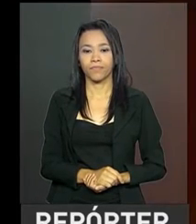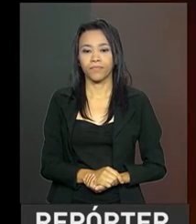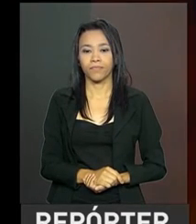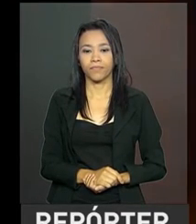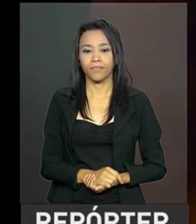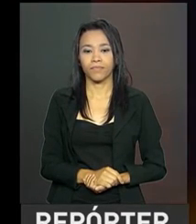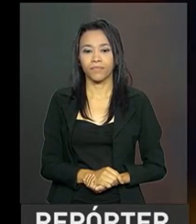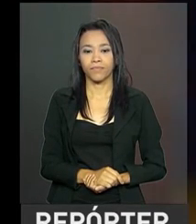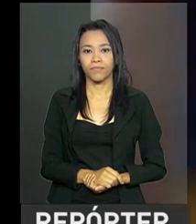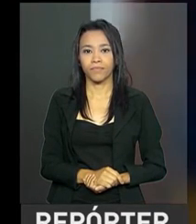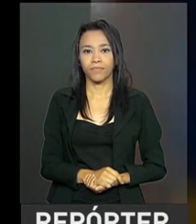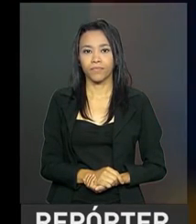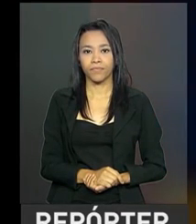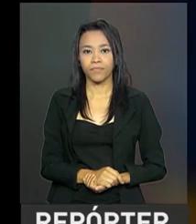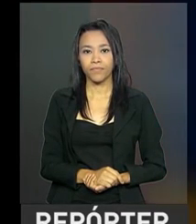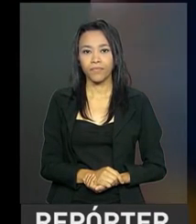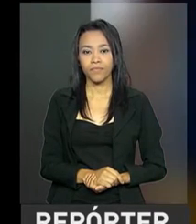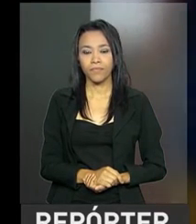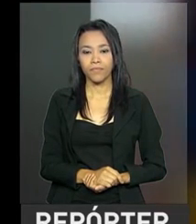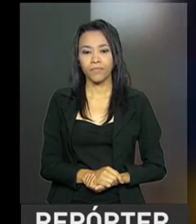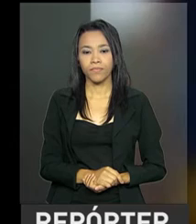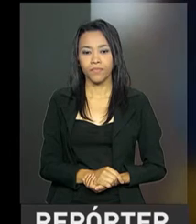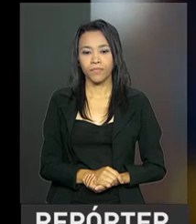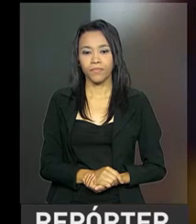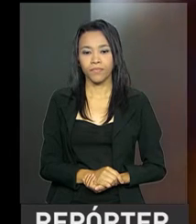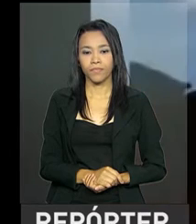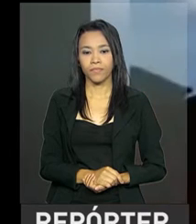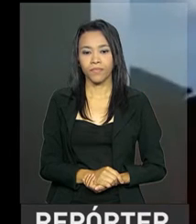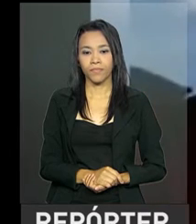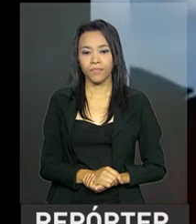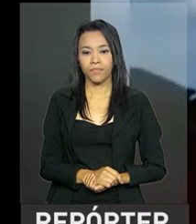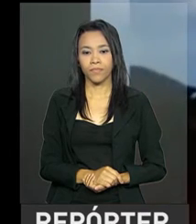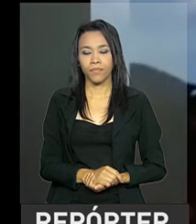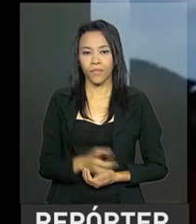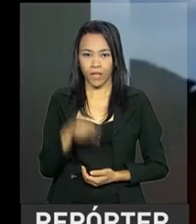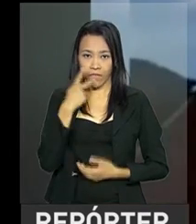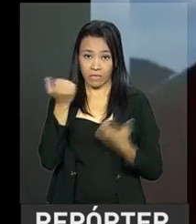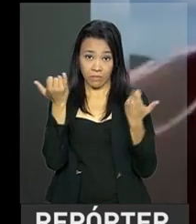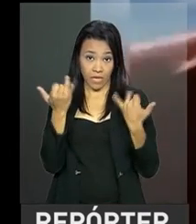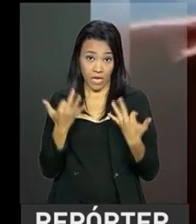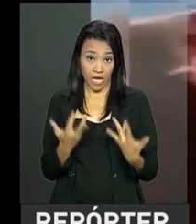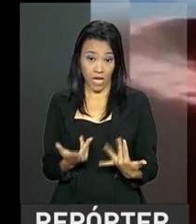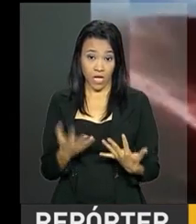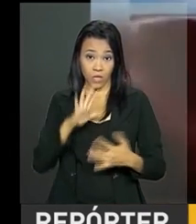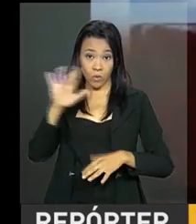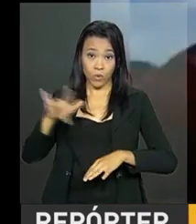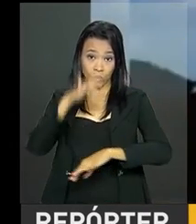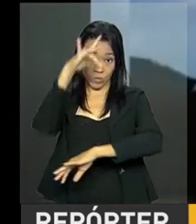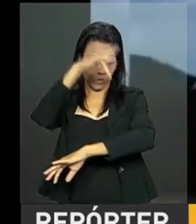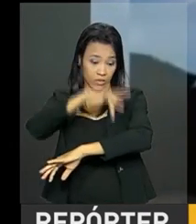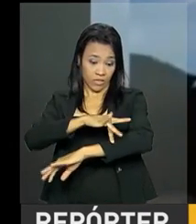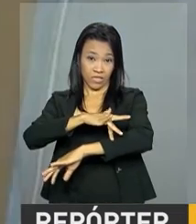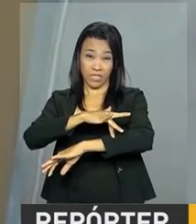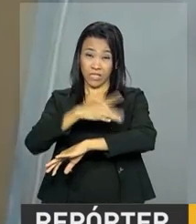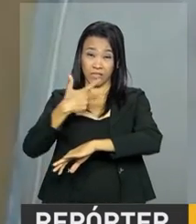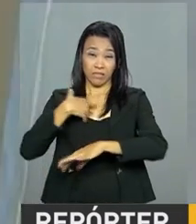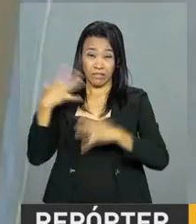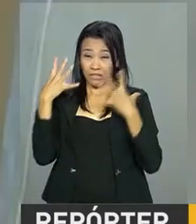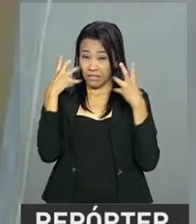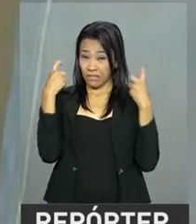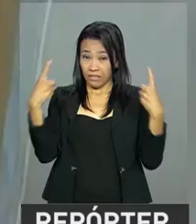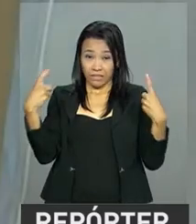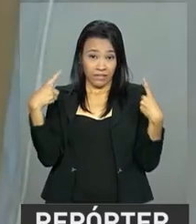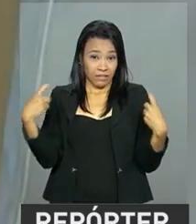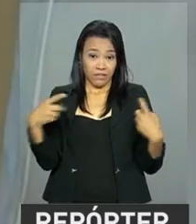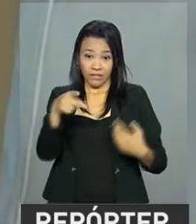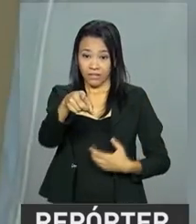Super Kids, precisamos de sua ajuda. Esses mosquitos estão nos infernizando.